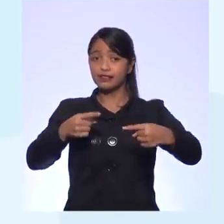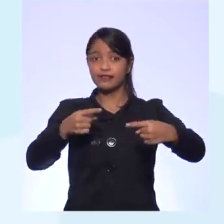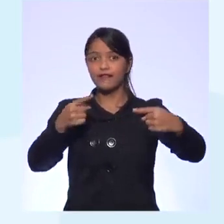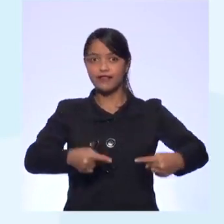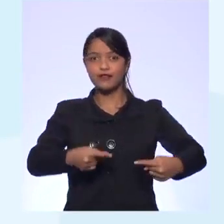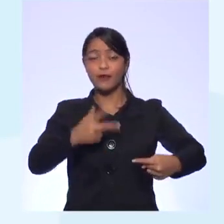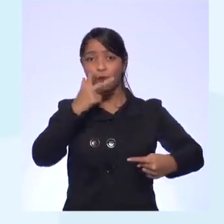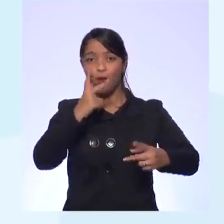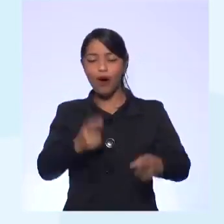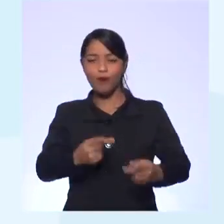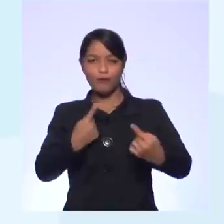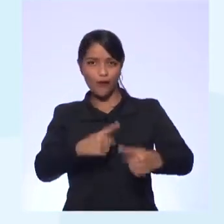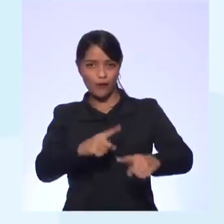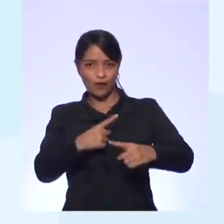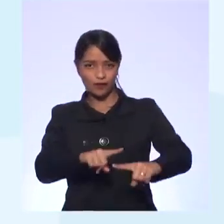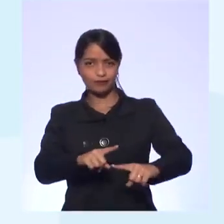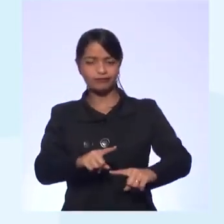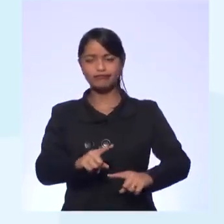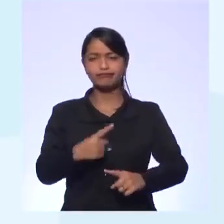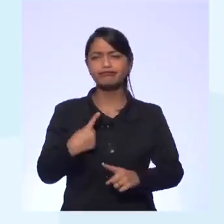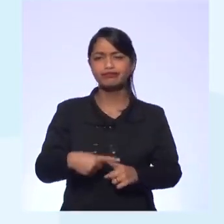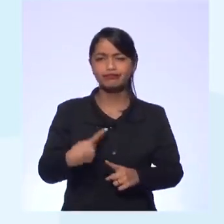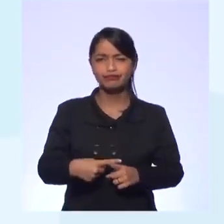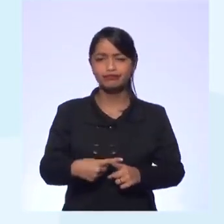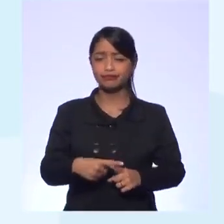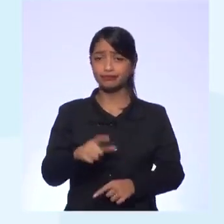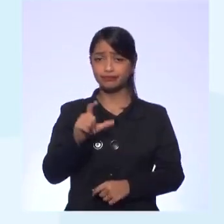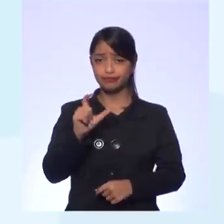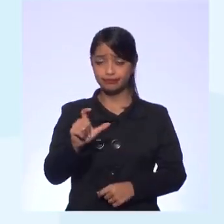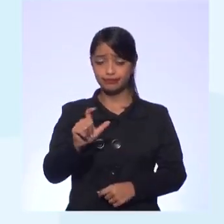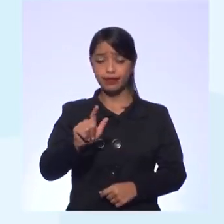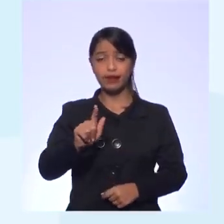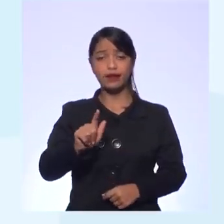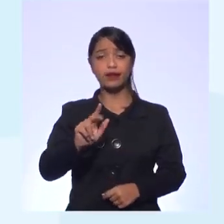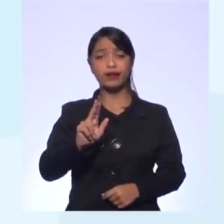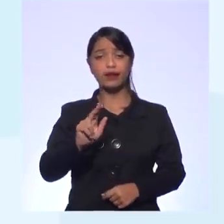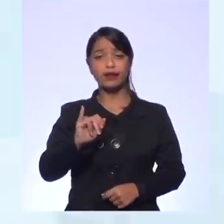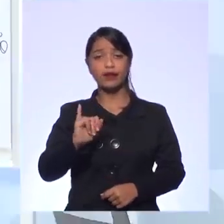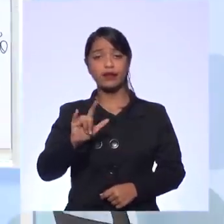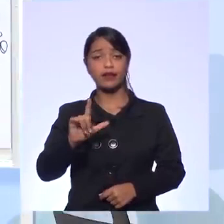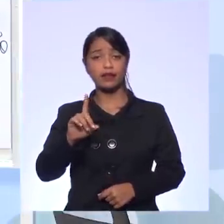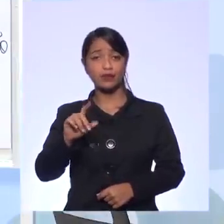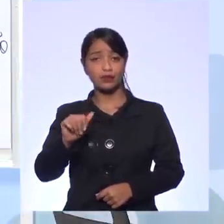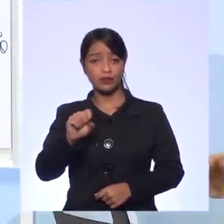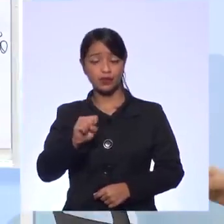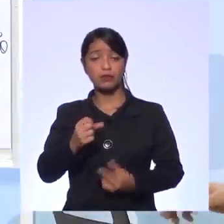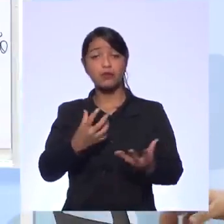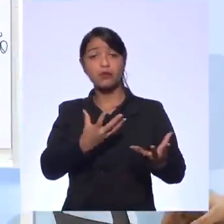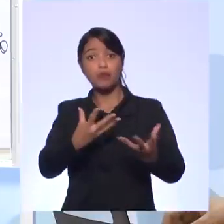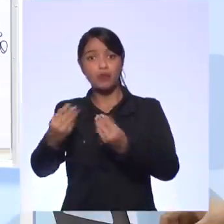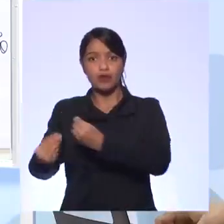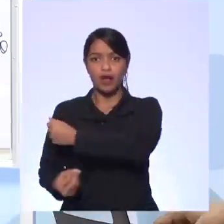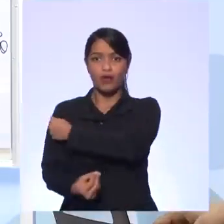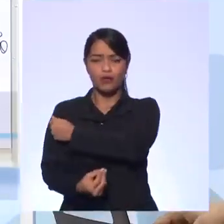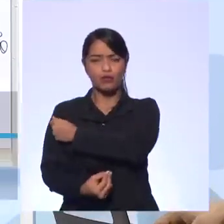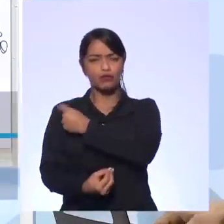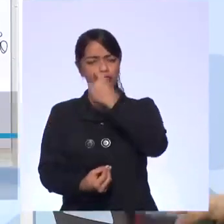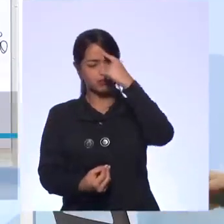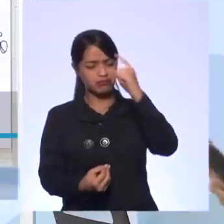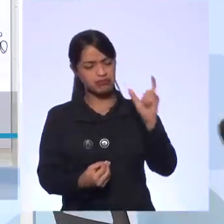Porque guildas, hoje em dia, quando você fala guildas, os alunos eles já relacionam com um jogo que eles jogam